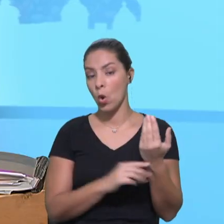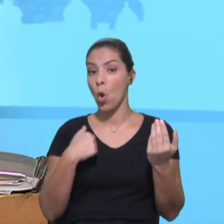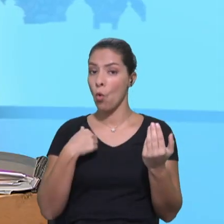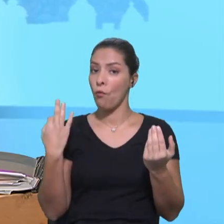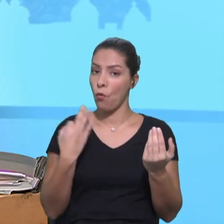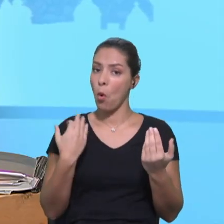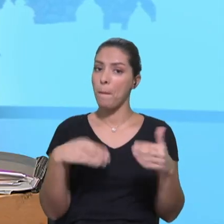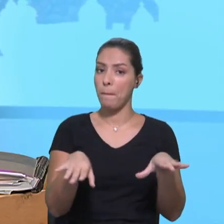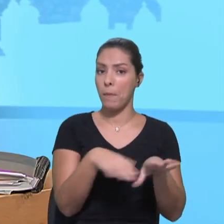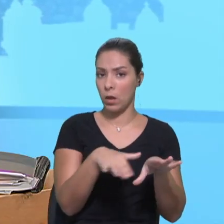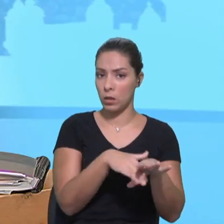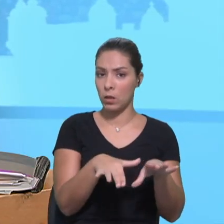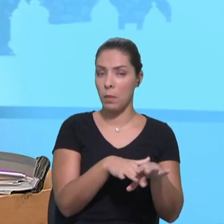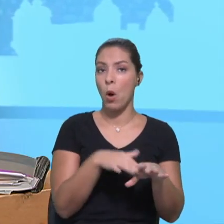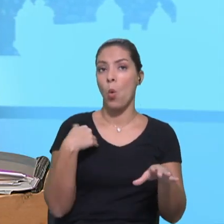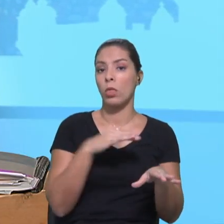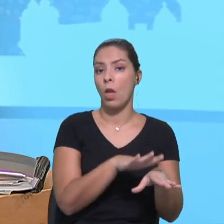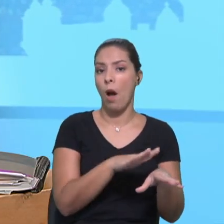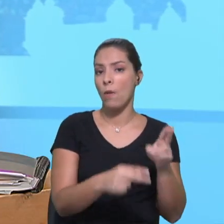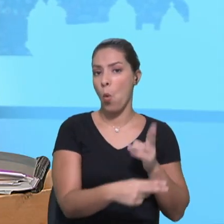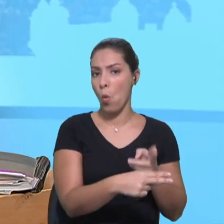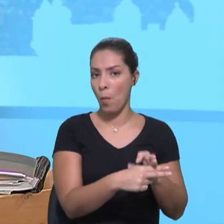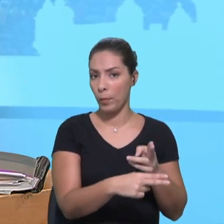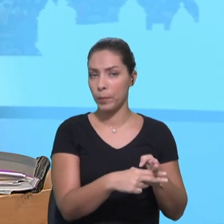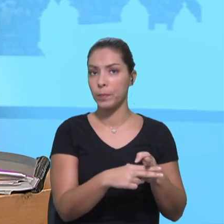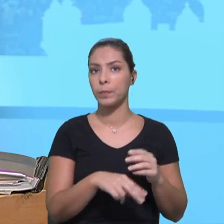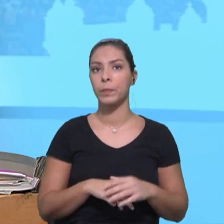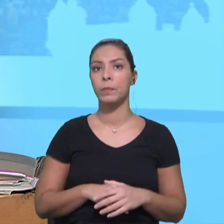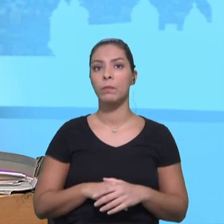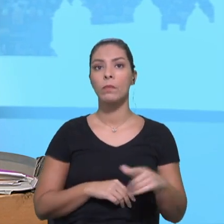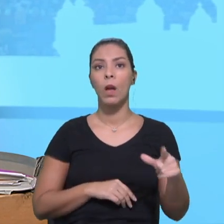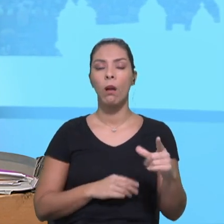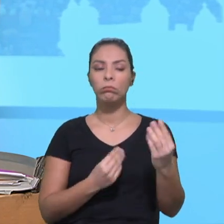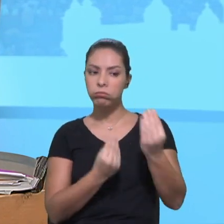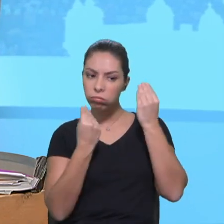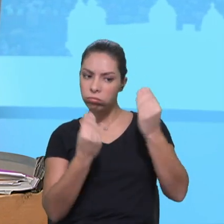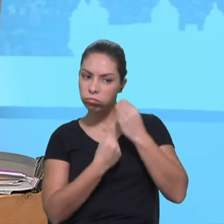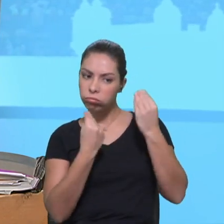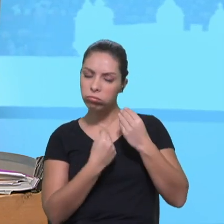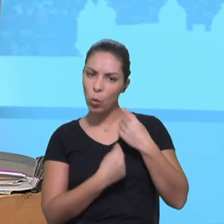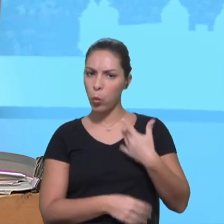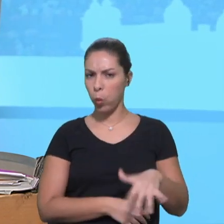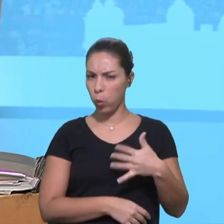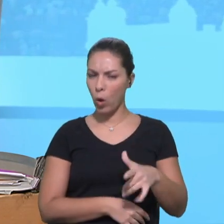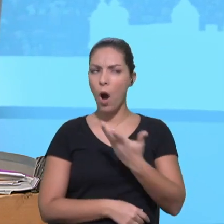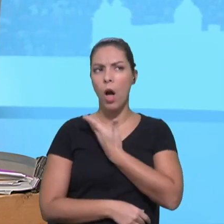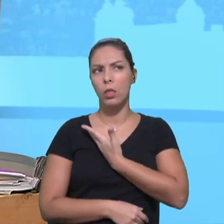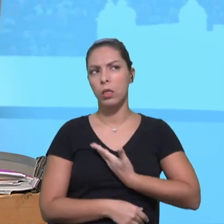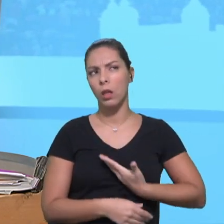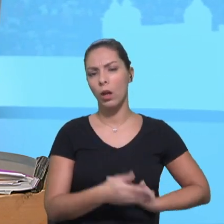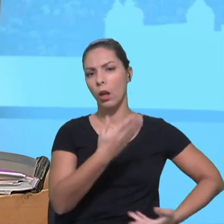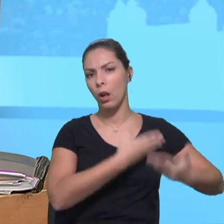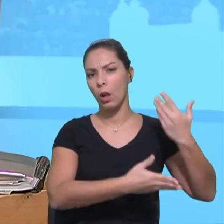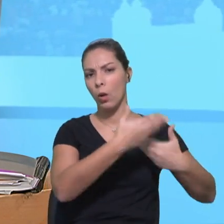que é muito importante porque traz-nos não só experiências antigas, desde a relação